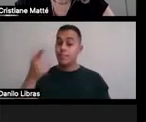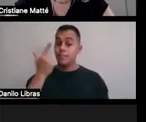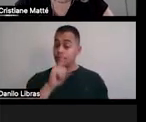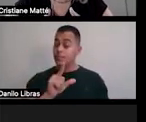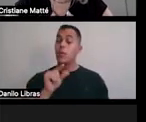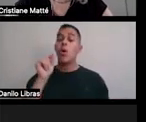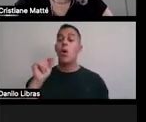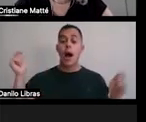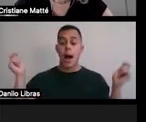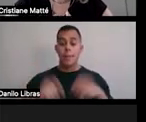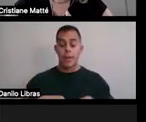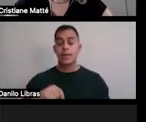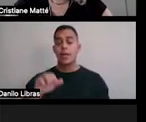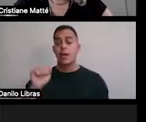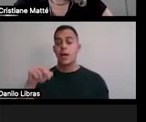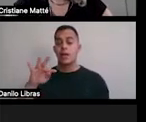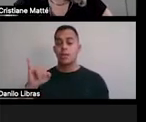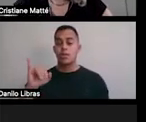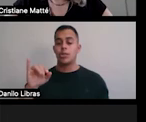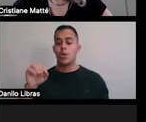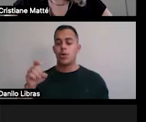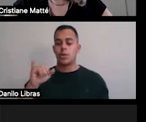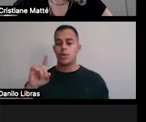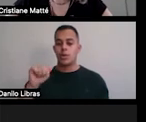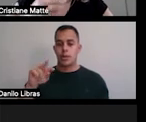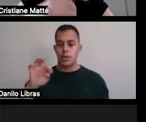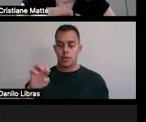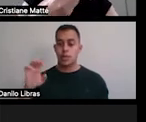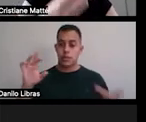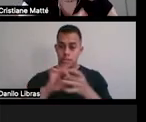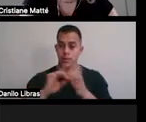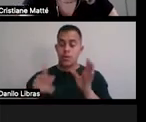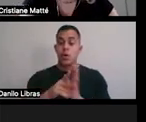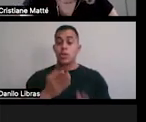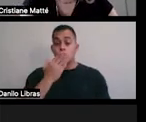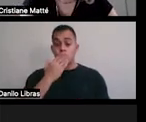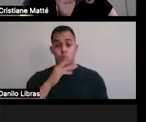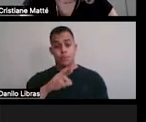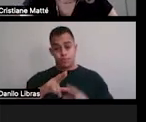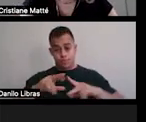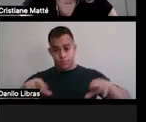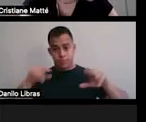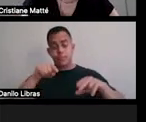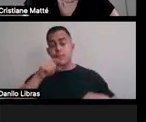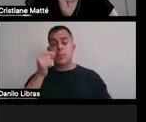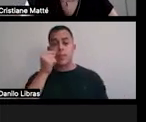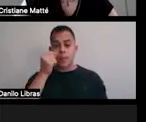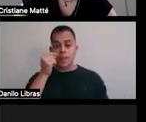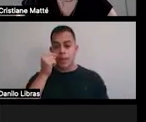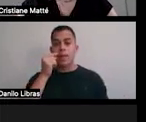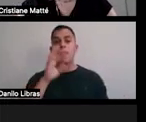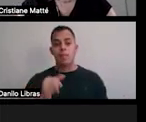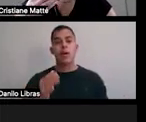antioxidante, associado a um aumento da produção de espécies reativas, que a gente sabe que vai induzir ao aumento dessa capacidade